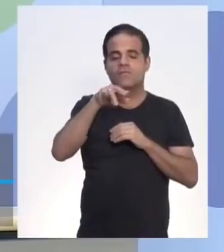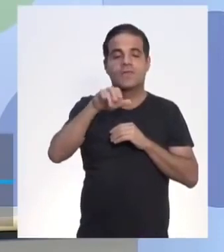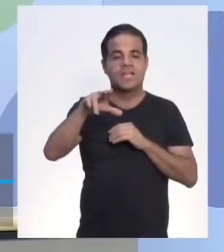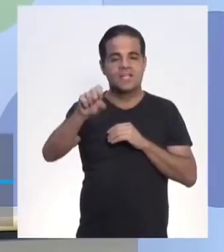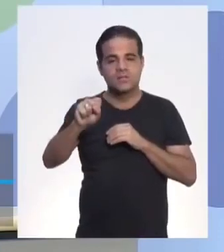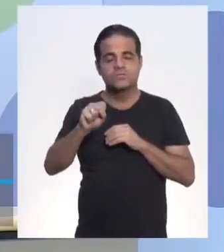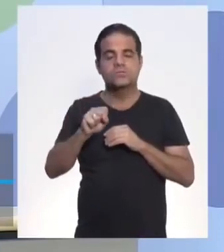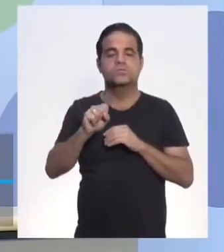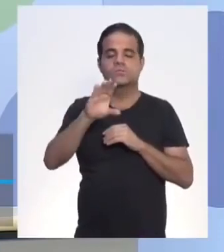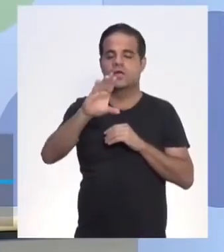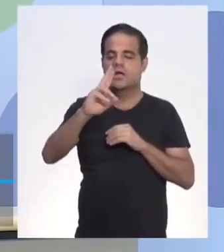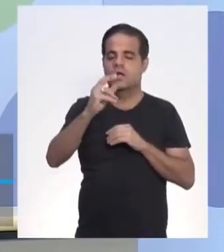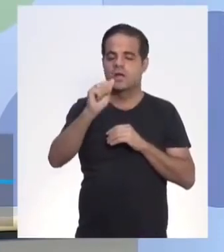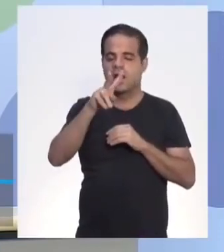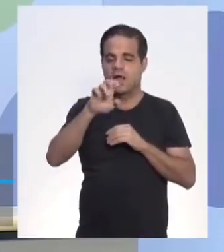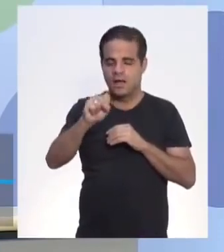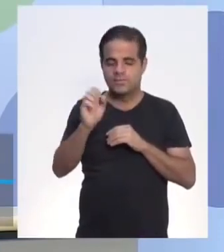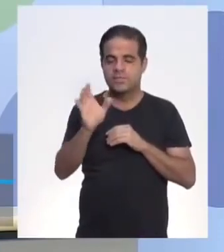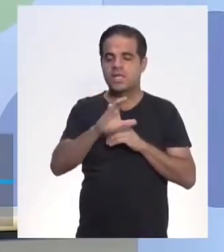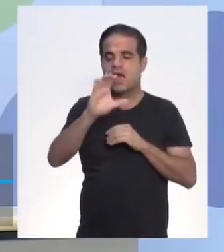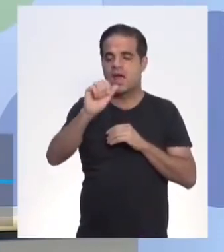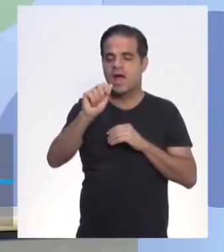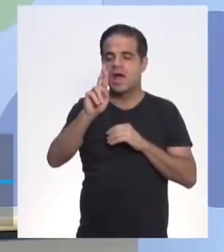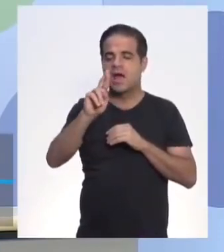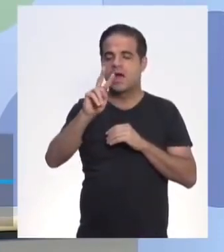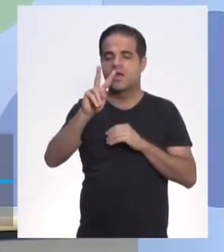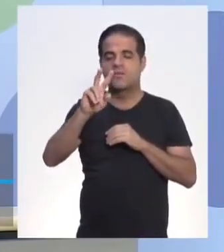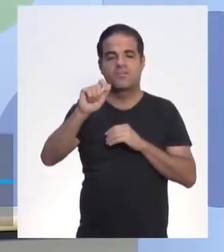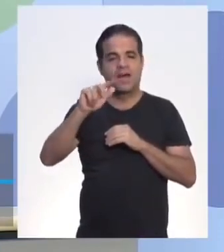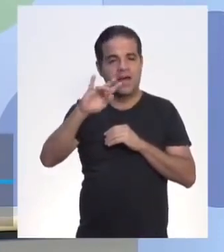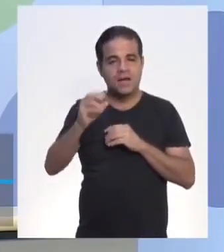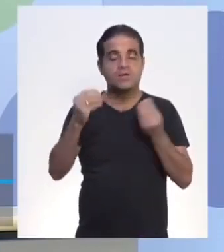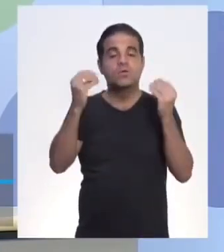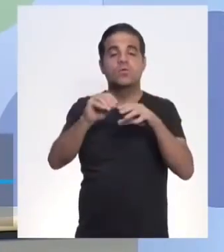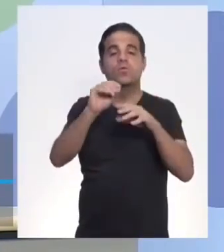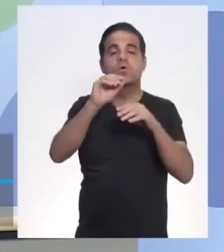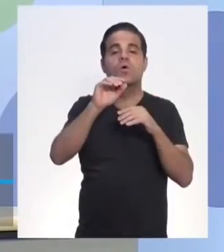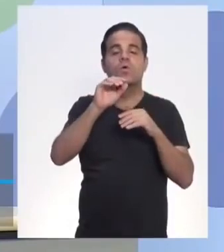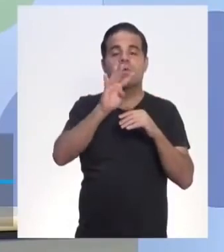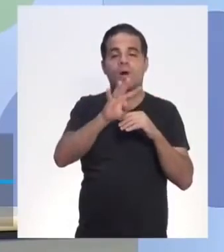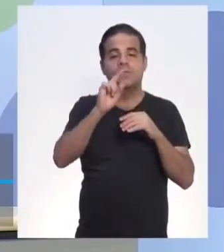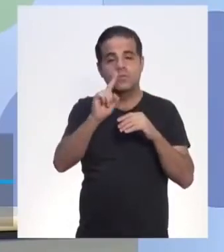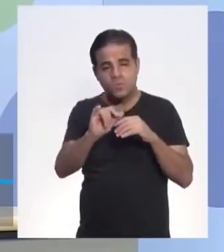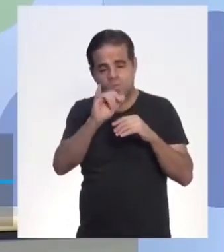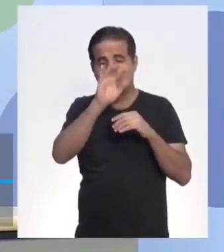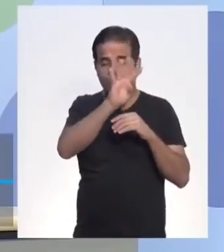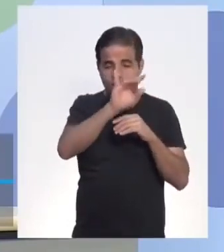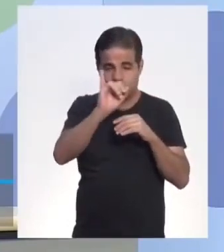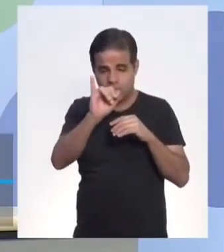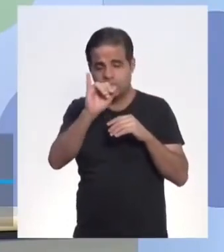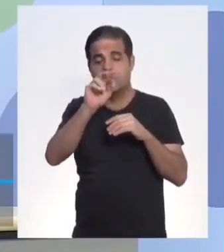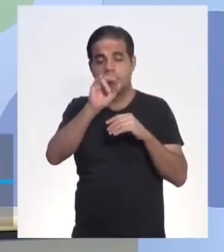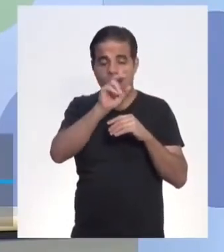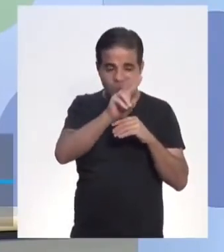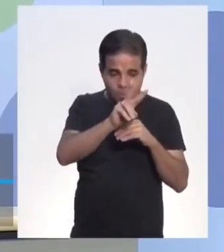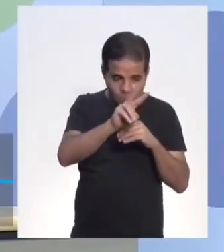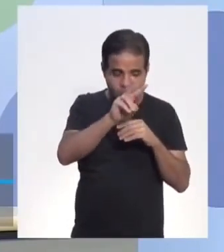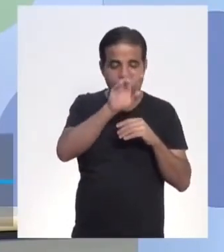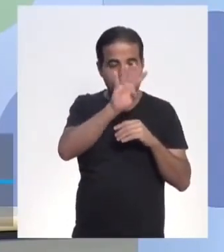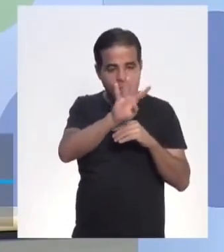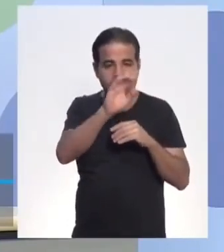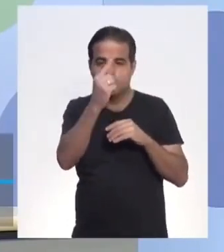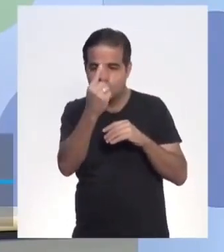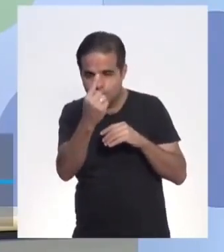Chaves Carvalho ele colocou que a resposta 4.200 como a maioria mas tiveram